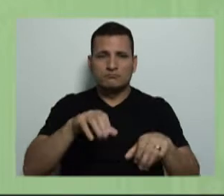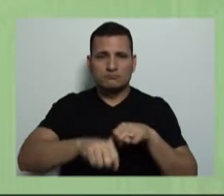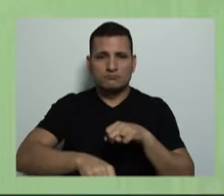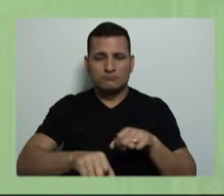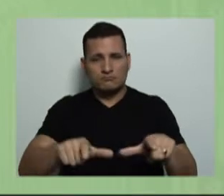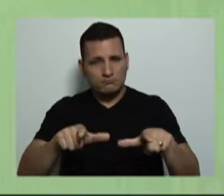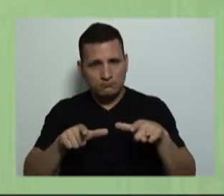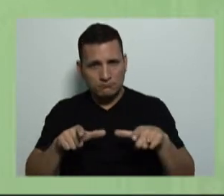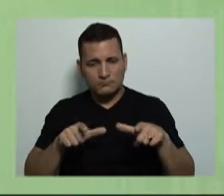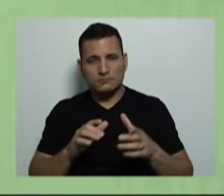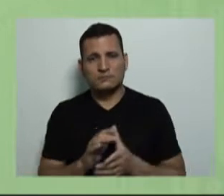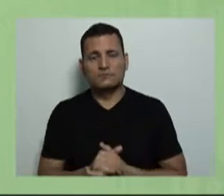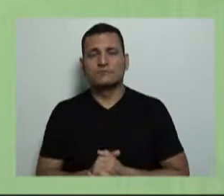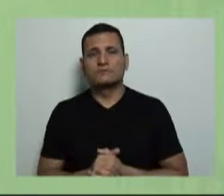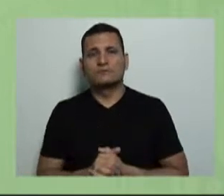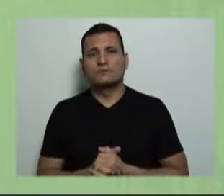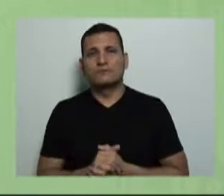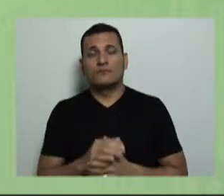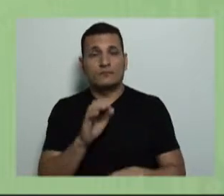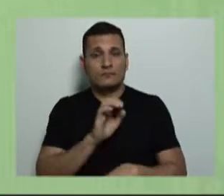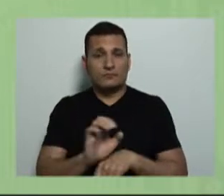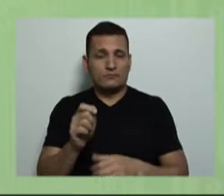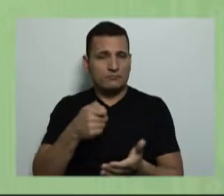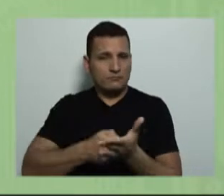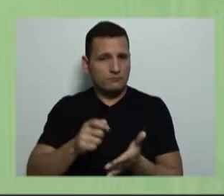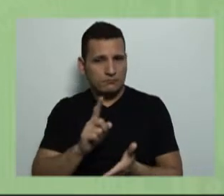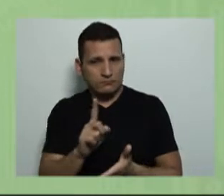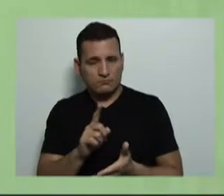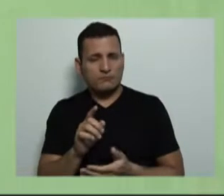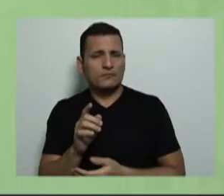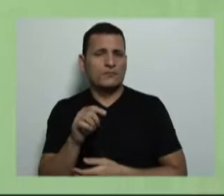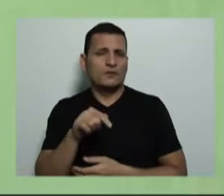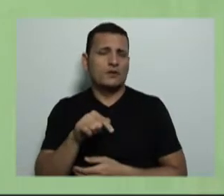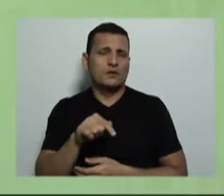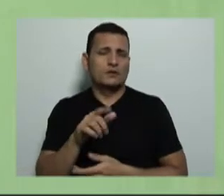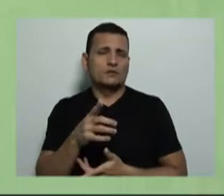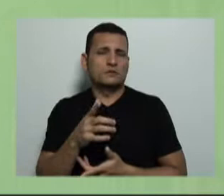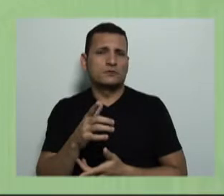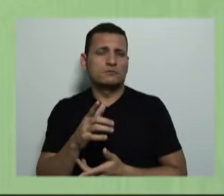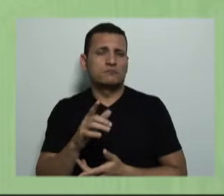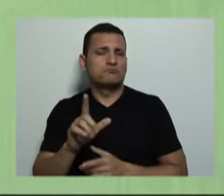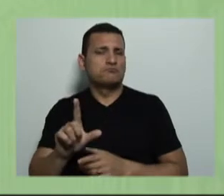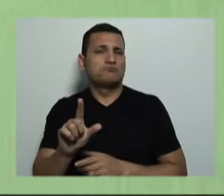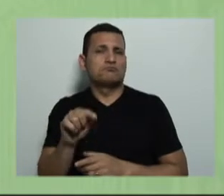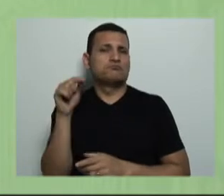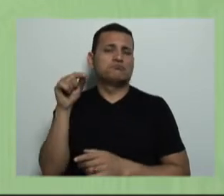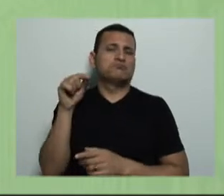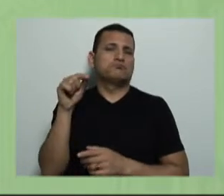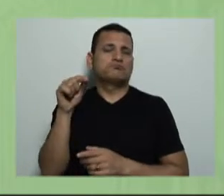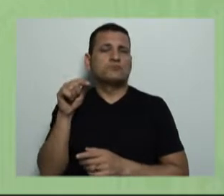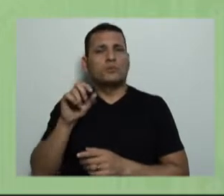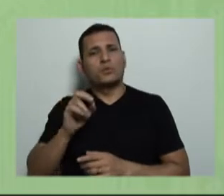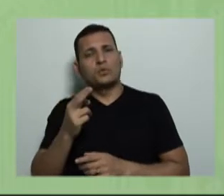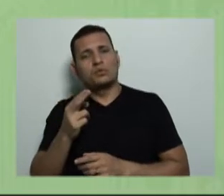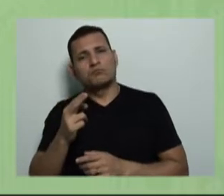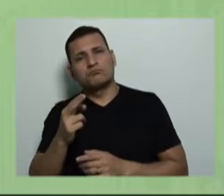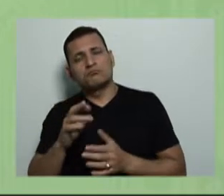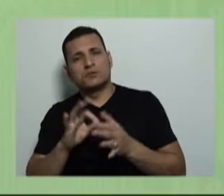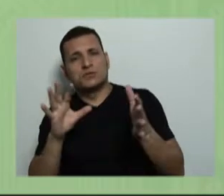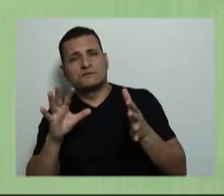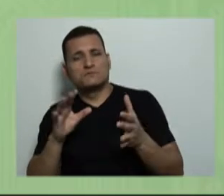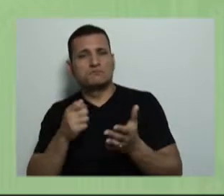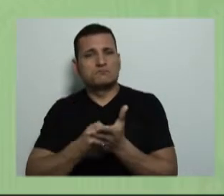diploma. Estágio não obrigatório é aquele desenvolvido de forma opcional, por liberalidade